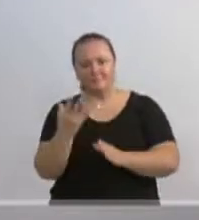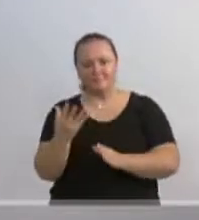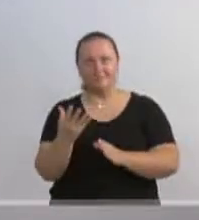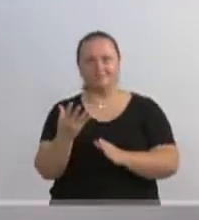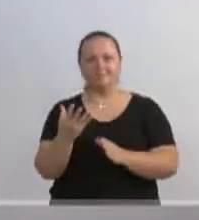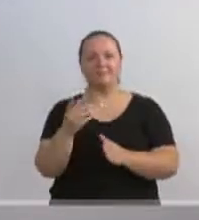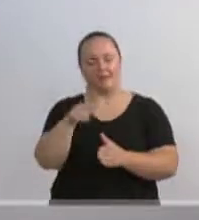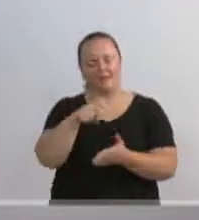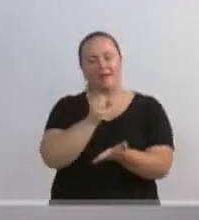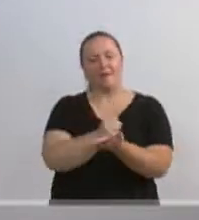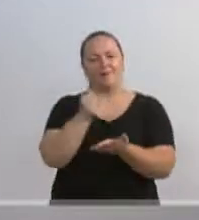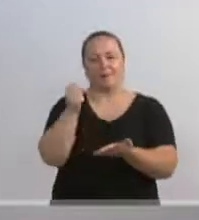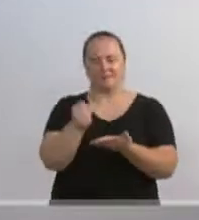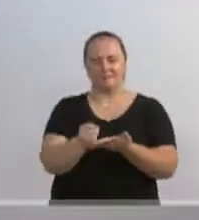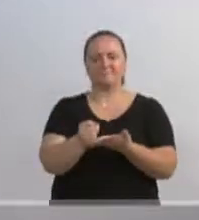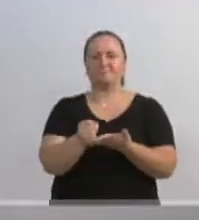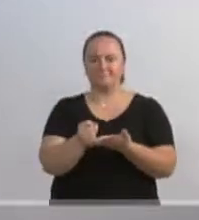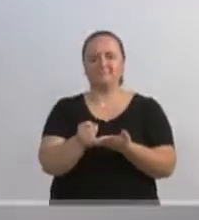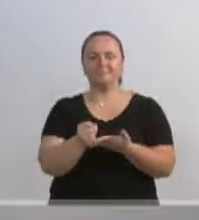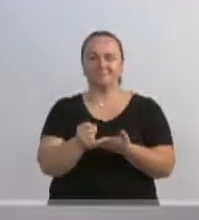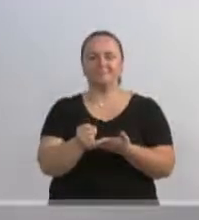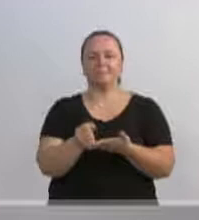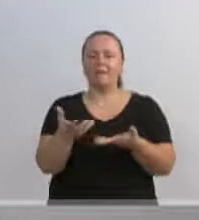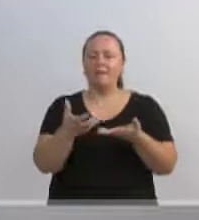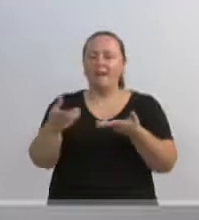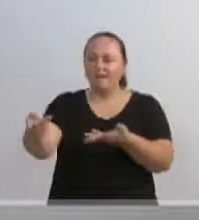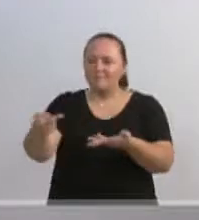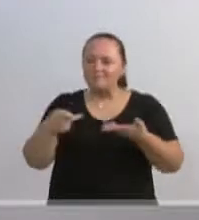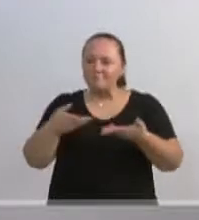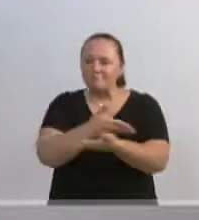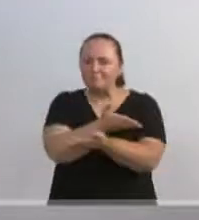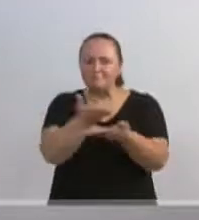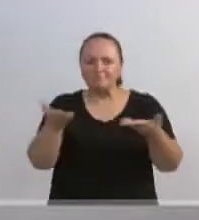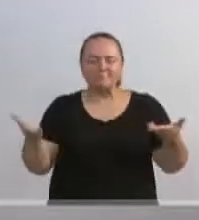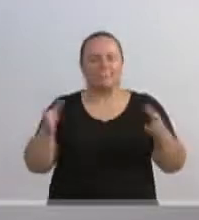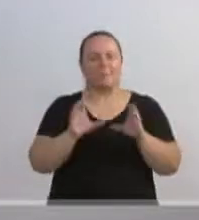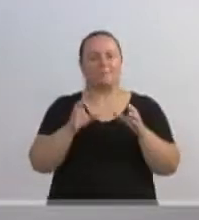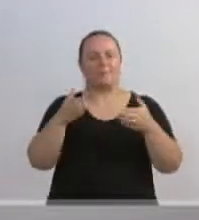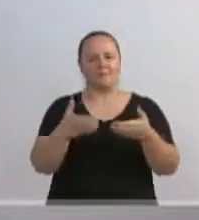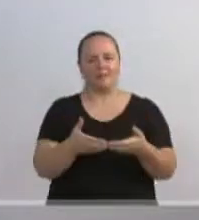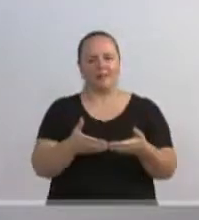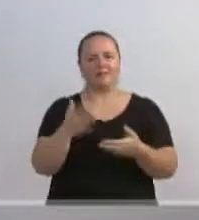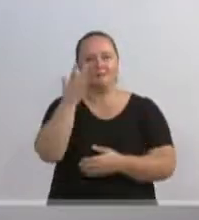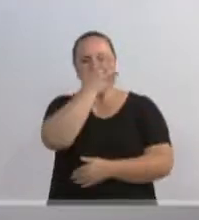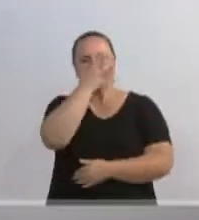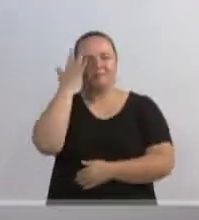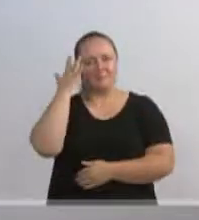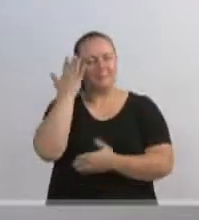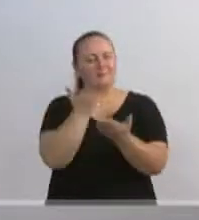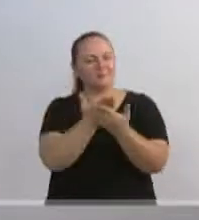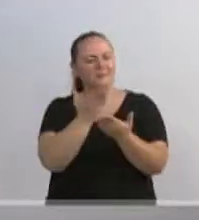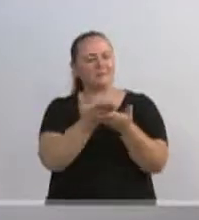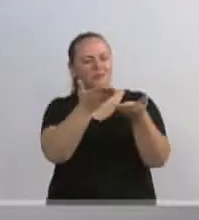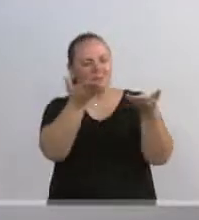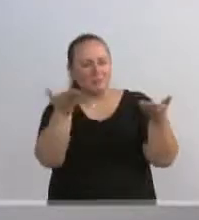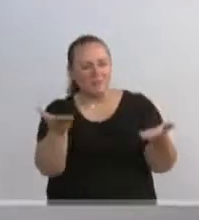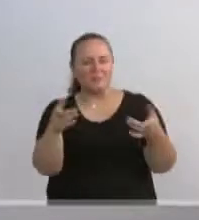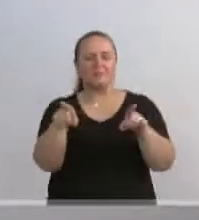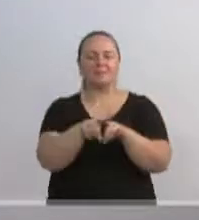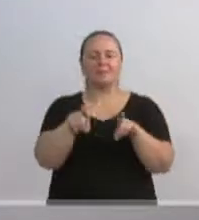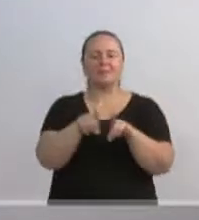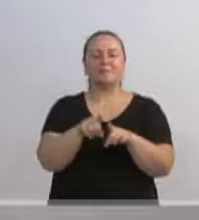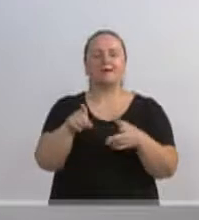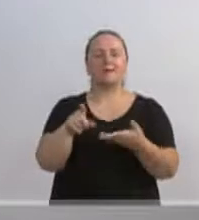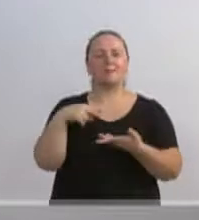municipal nós queremos convidar toda a comunidade os senhores vereadores os estudantes de direito que estão aqui também nos acompanhando